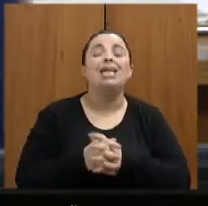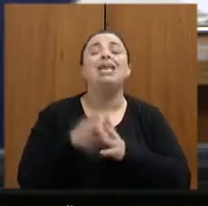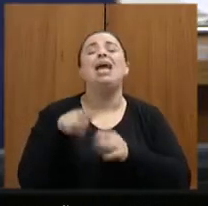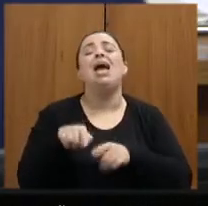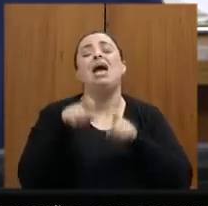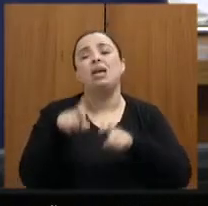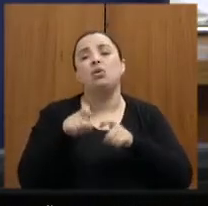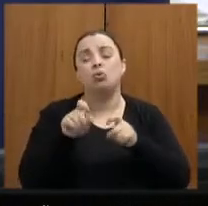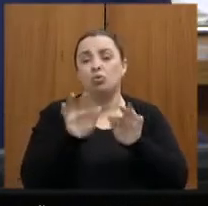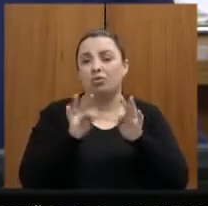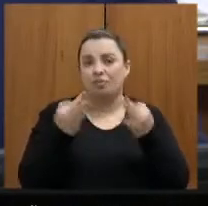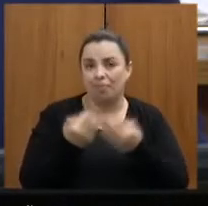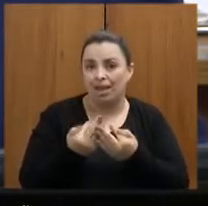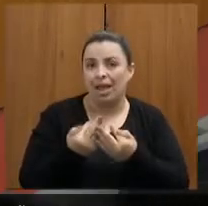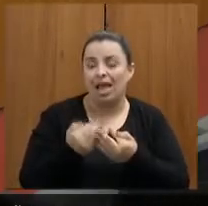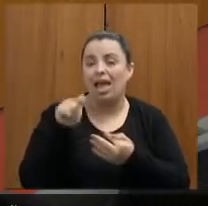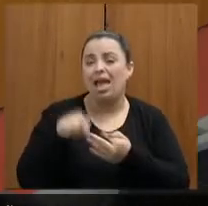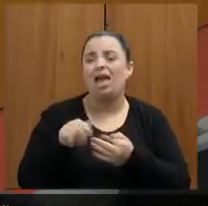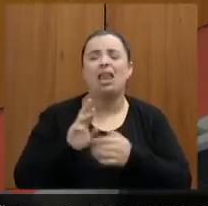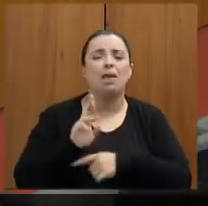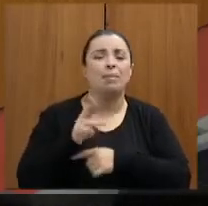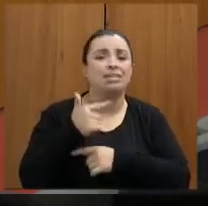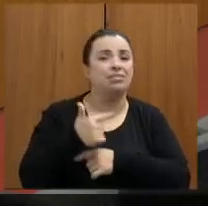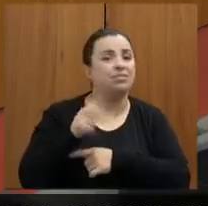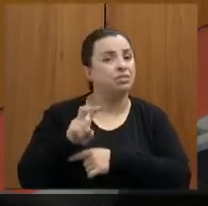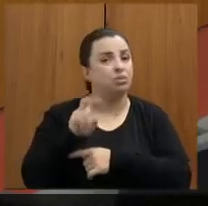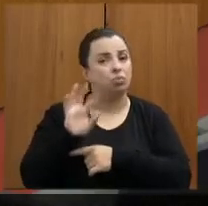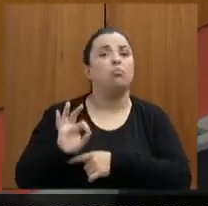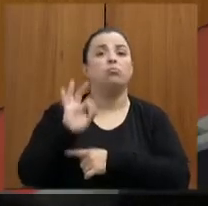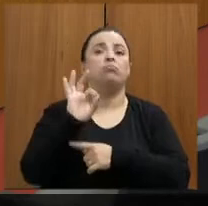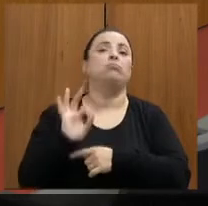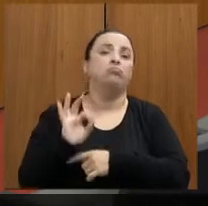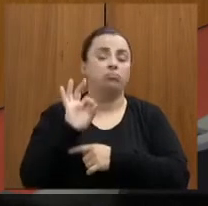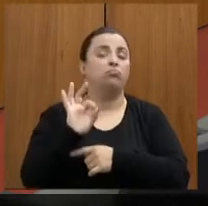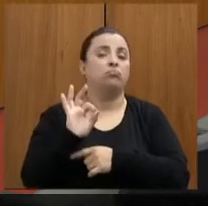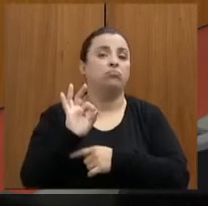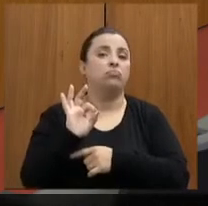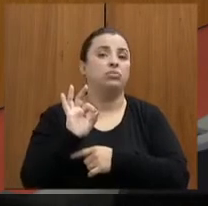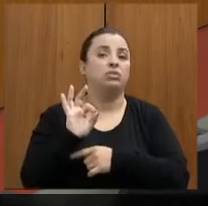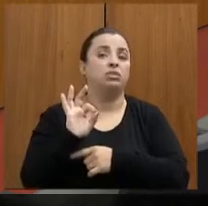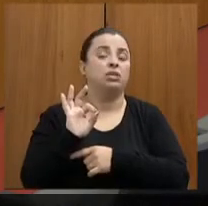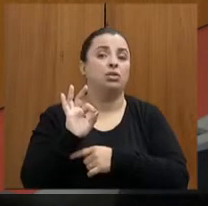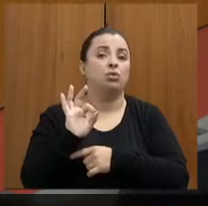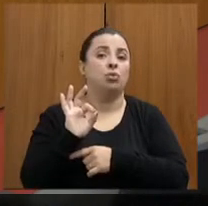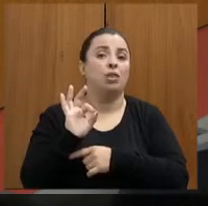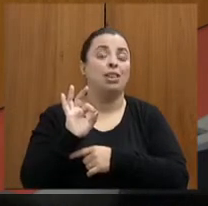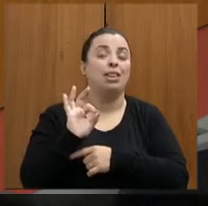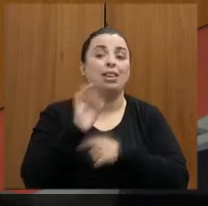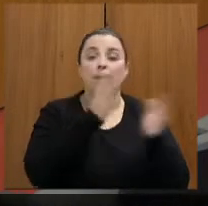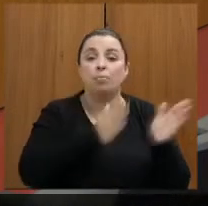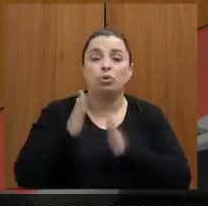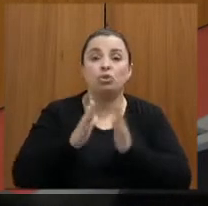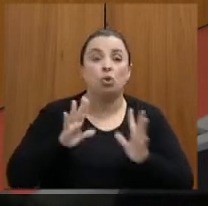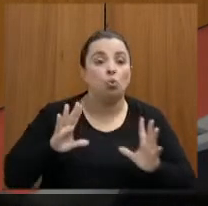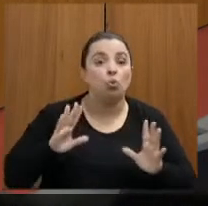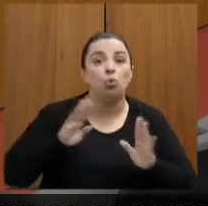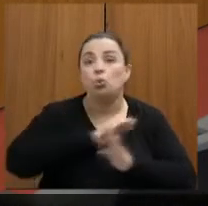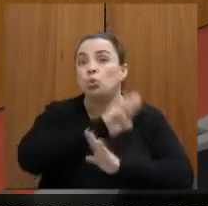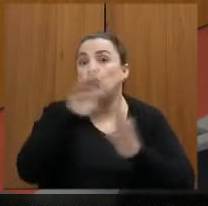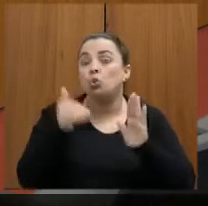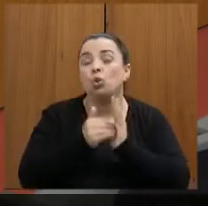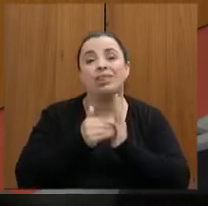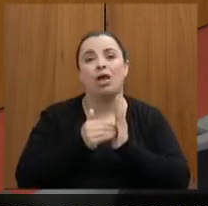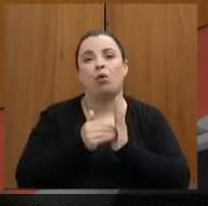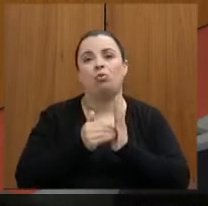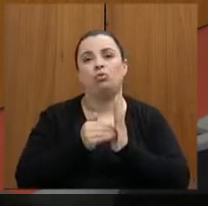ela representa hoje Deputado batom 25% é do que a gente produzem Minas Gerais então no PIB do